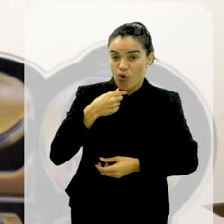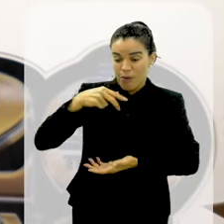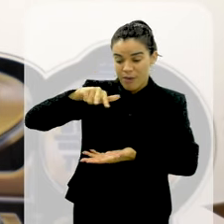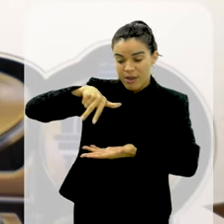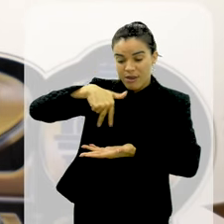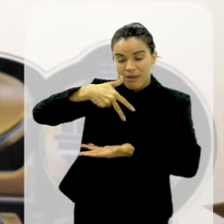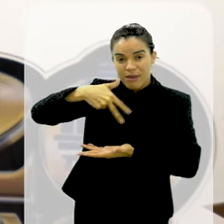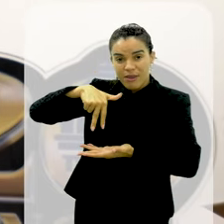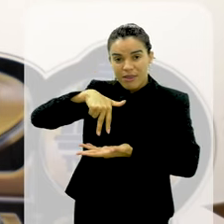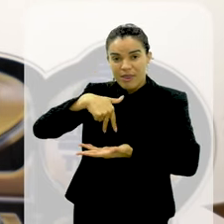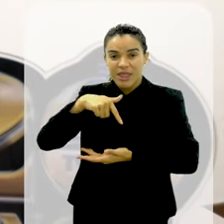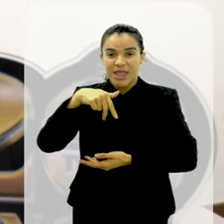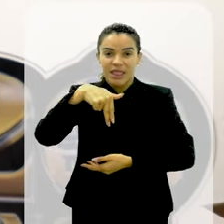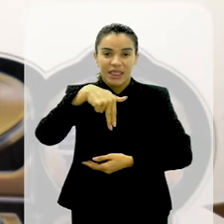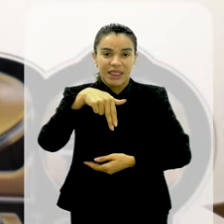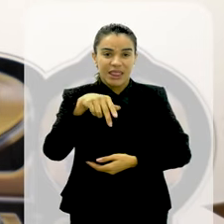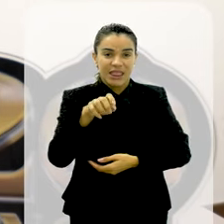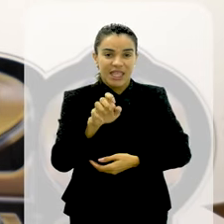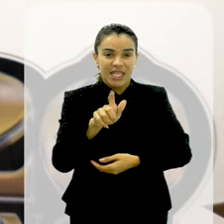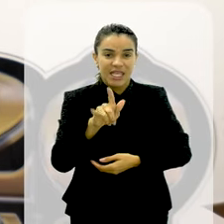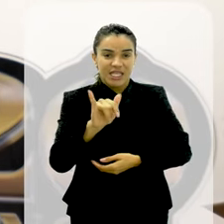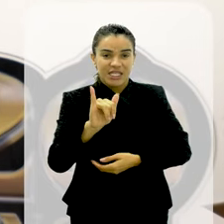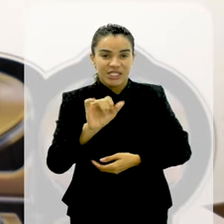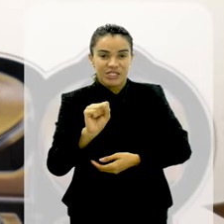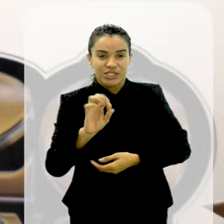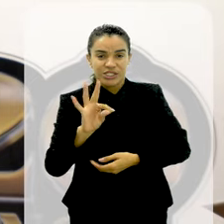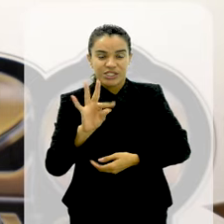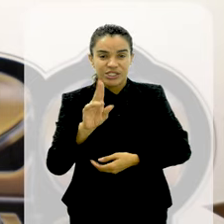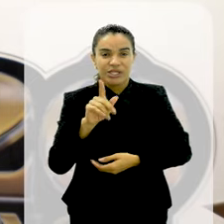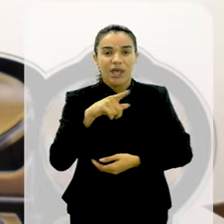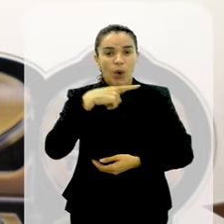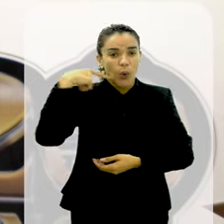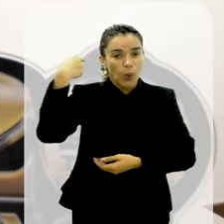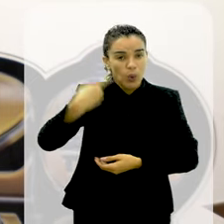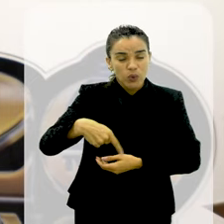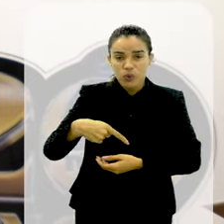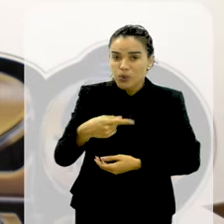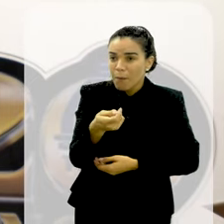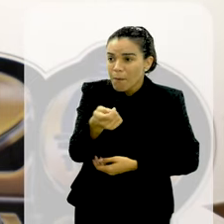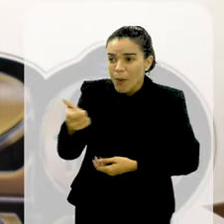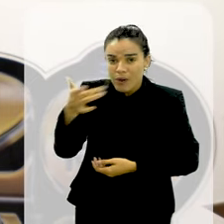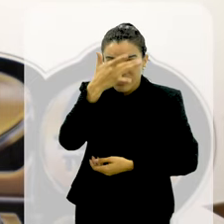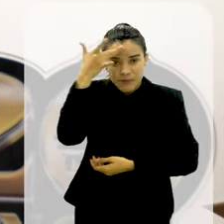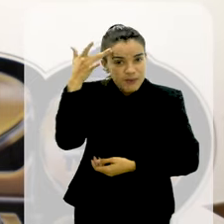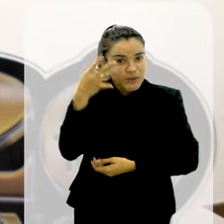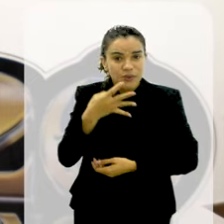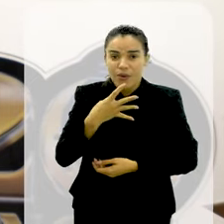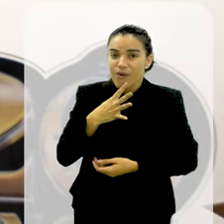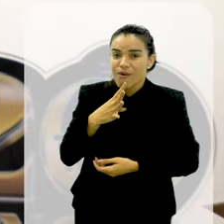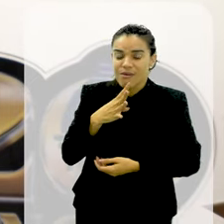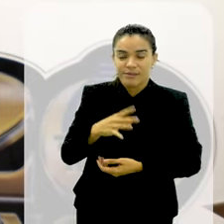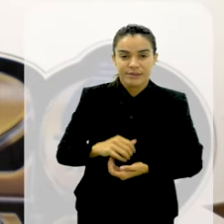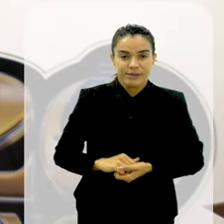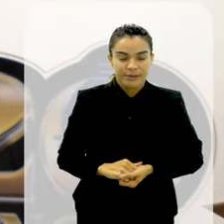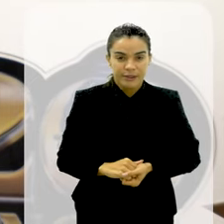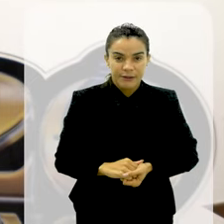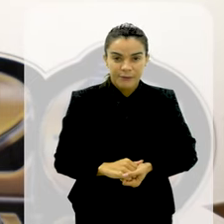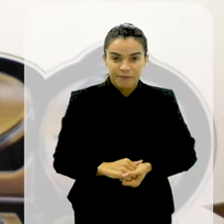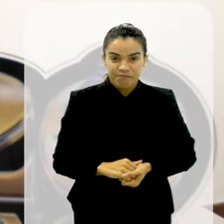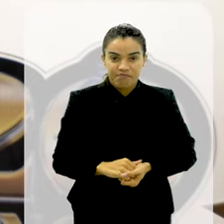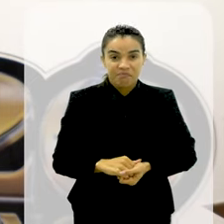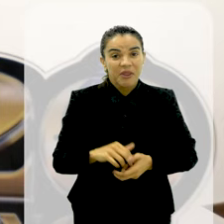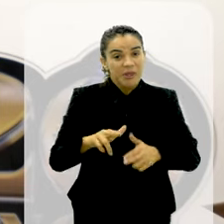eu falava de um bailarino chamado Nijinsky. Nijinsky é um bailarino russo que pouquíssimas pessoas conheciam na época,